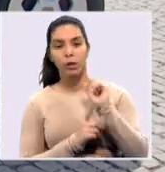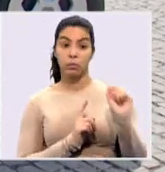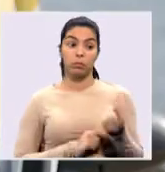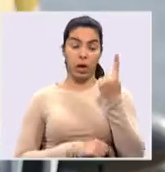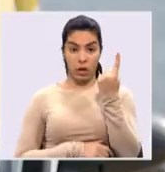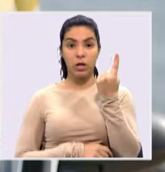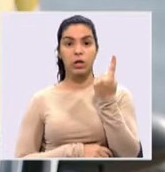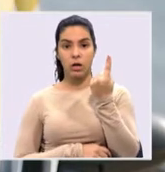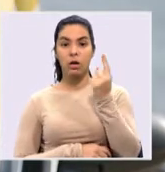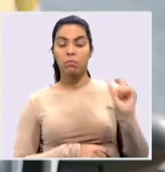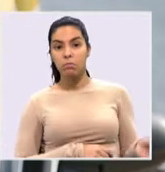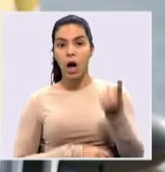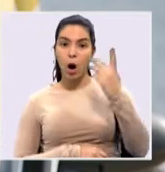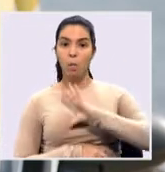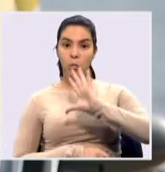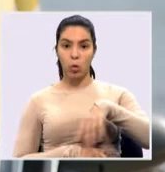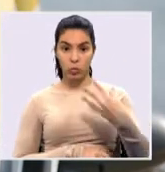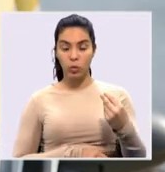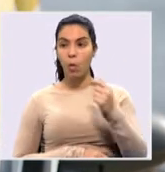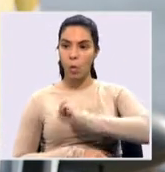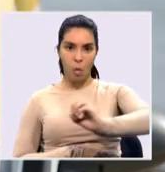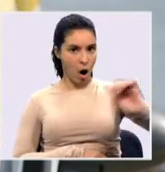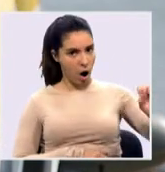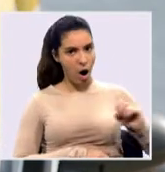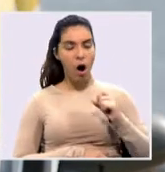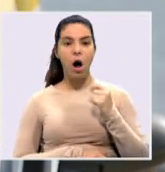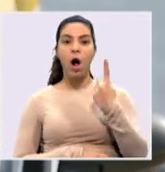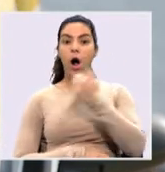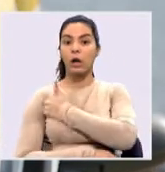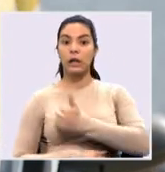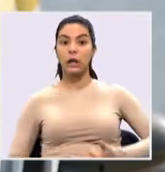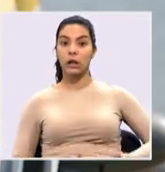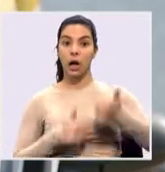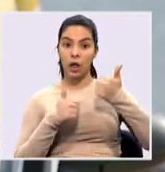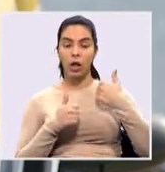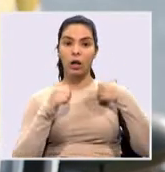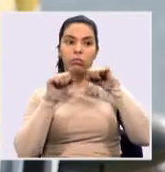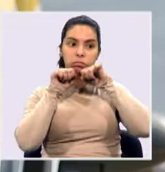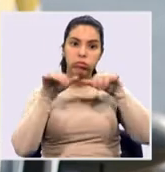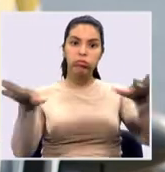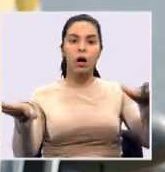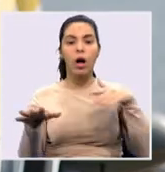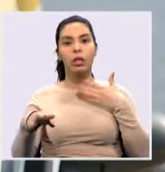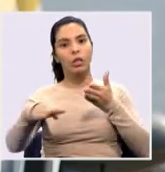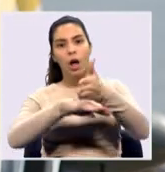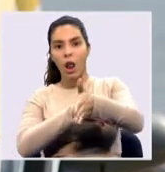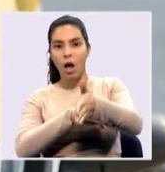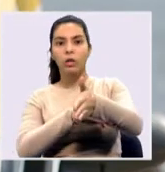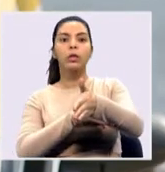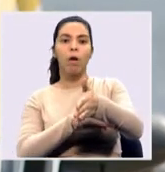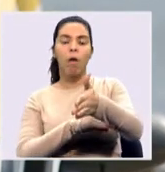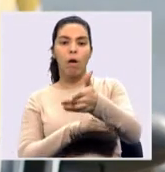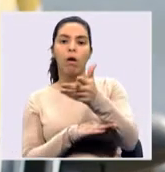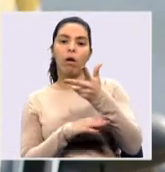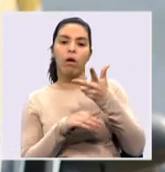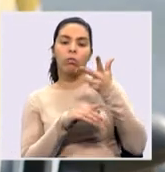É, pela primeira vez no mundo é possível nós conhecermos uma cidade e estarmos a partilhar em direto essa mesma experiência